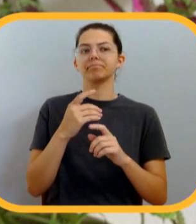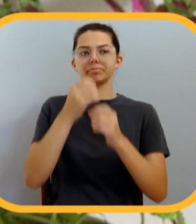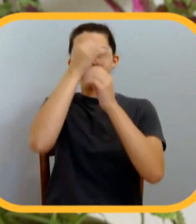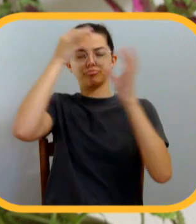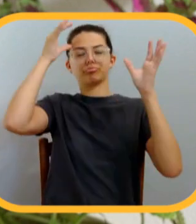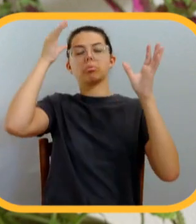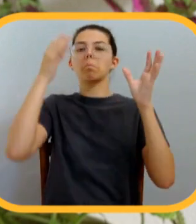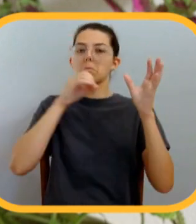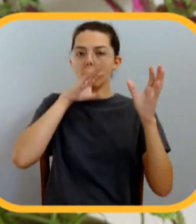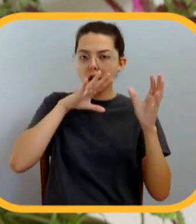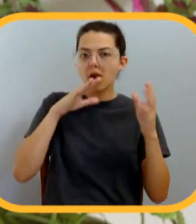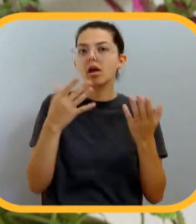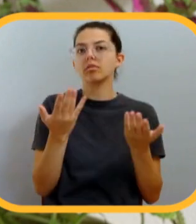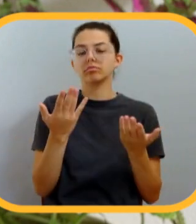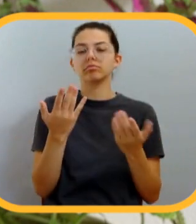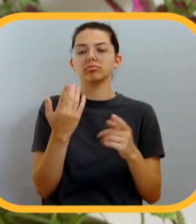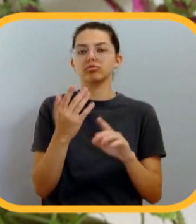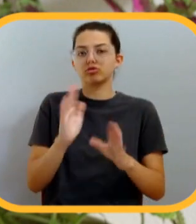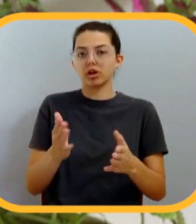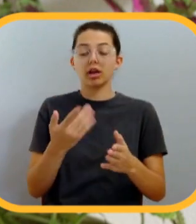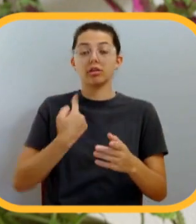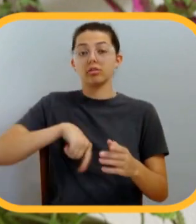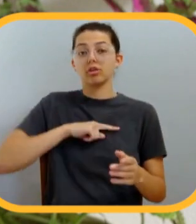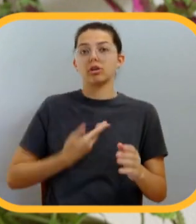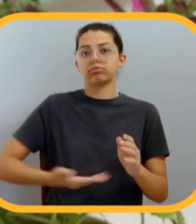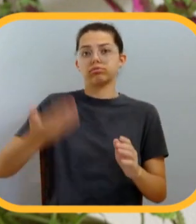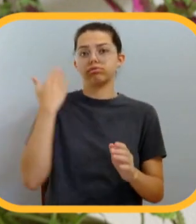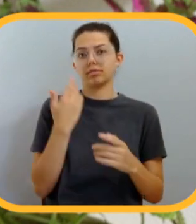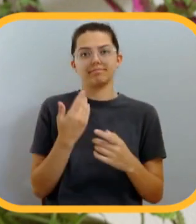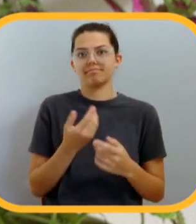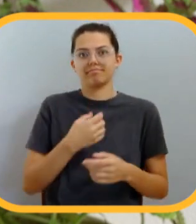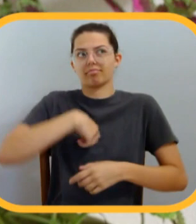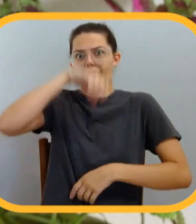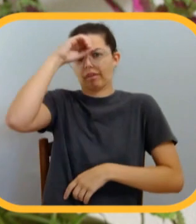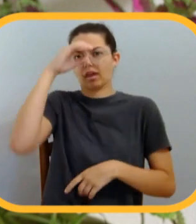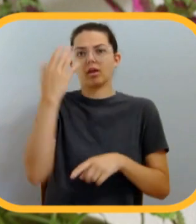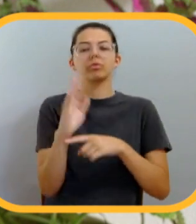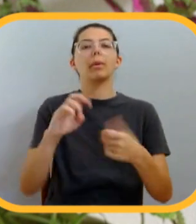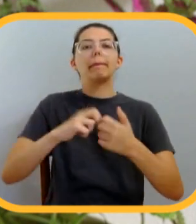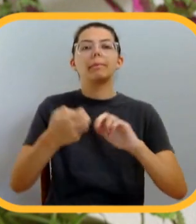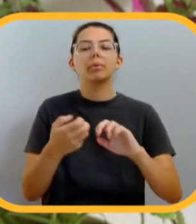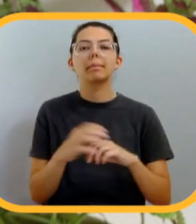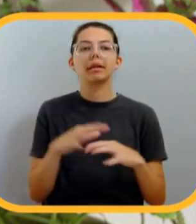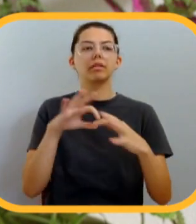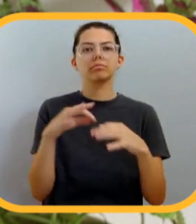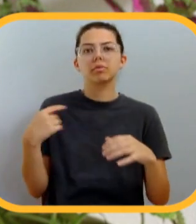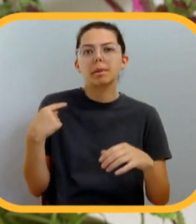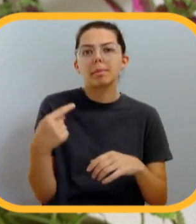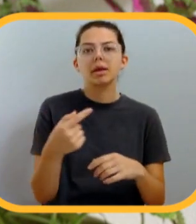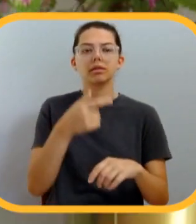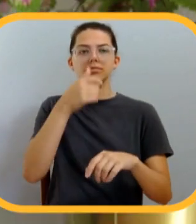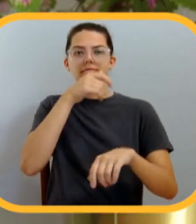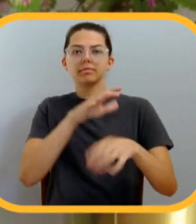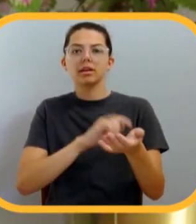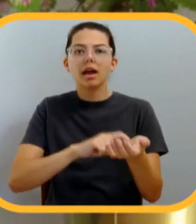sobre coisas que se calhar não estávamos há outros anos, questões, problemas do